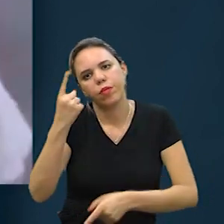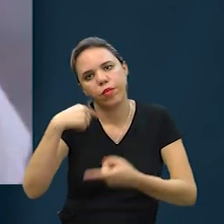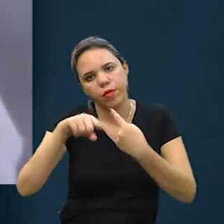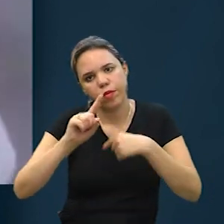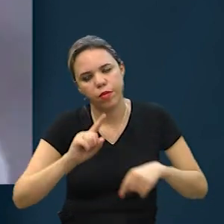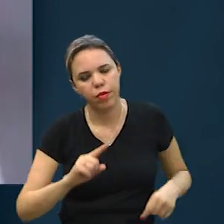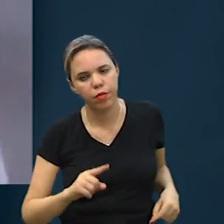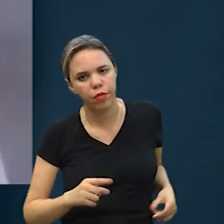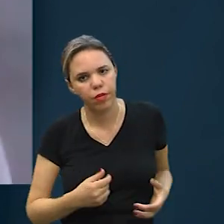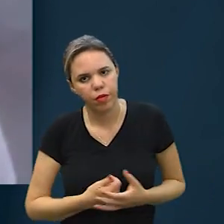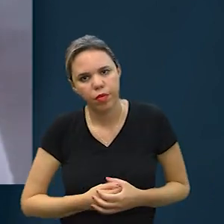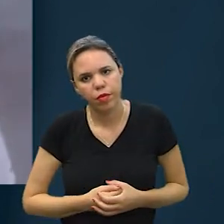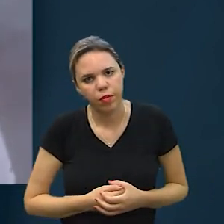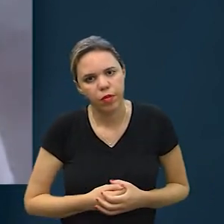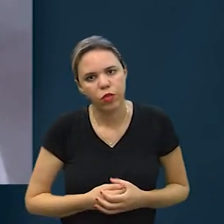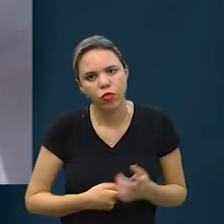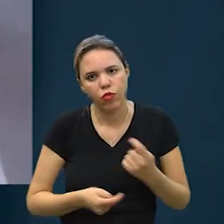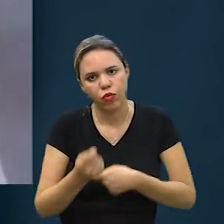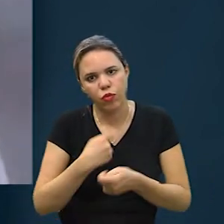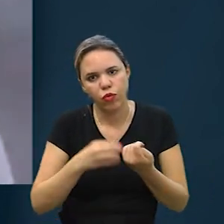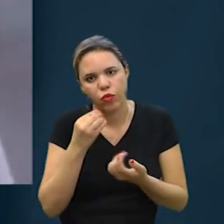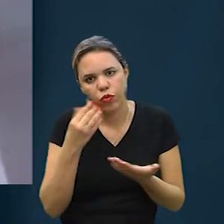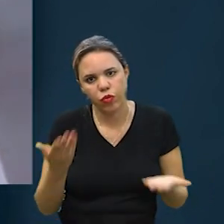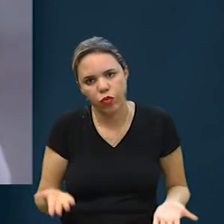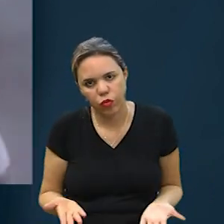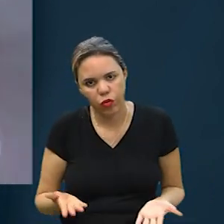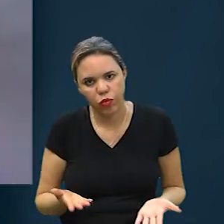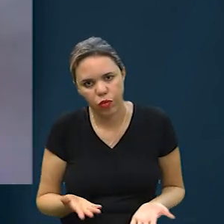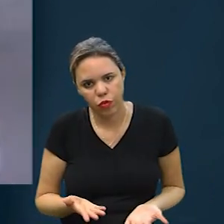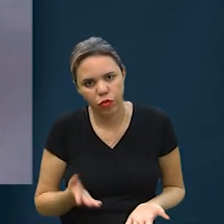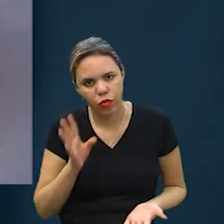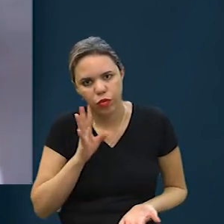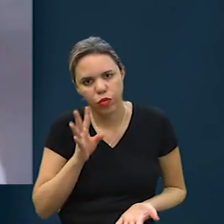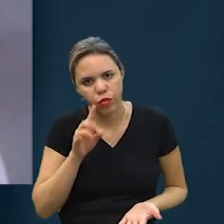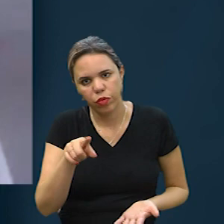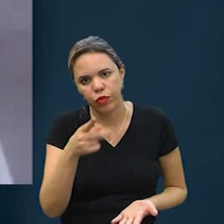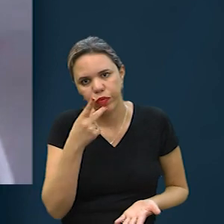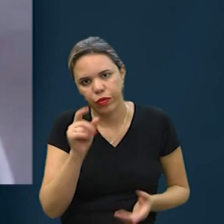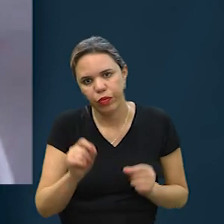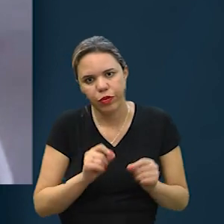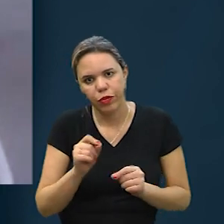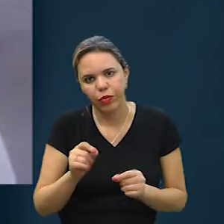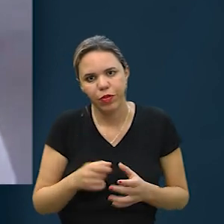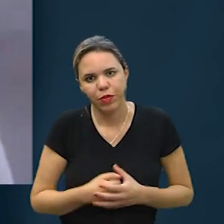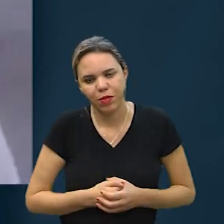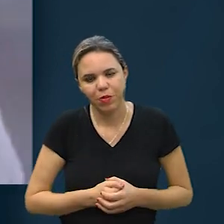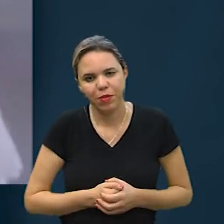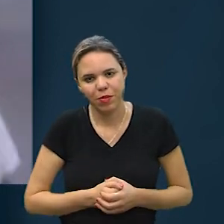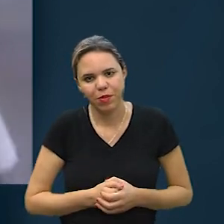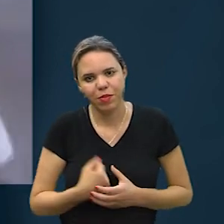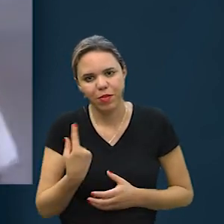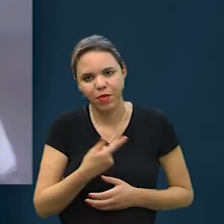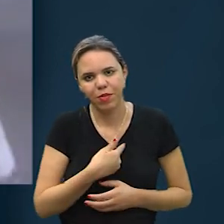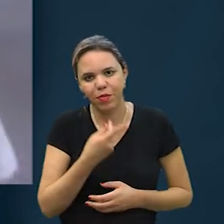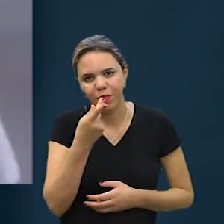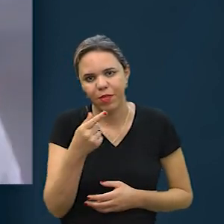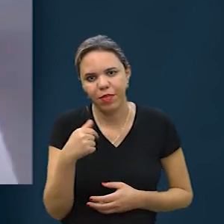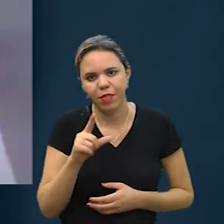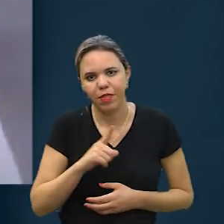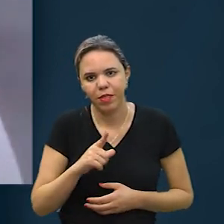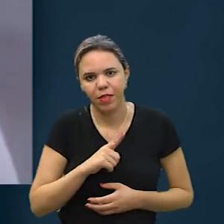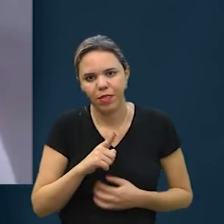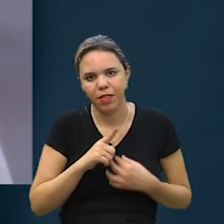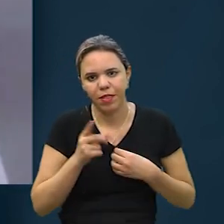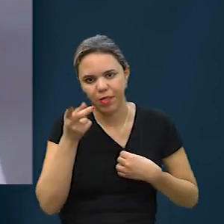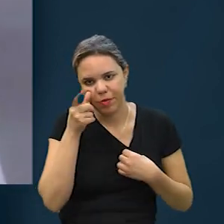é o mercado, né? Mas o que é legal que você levantou é isso. O que nós colocamos para